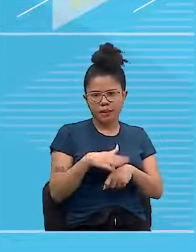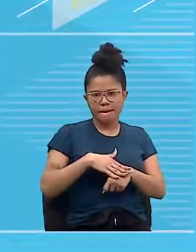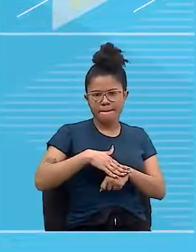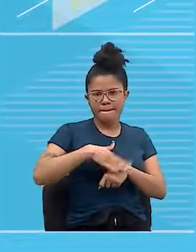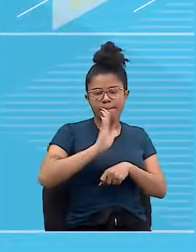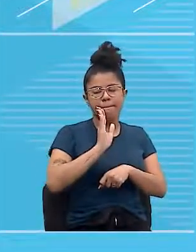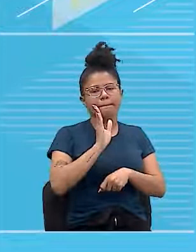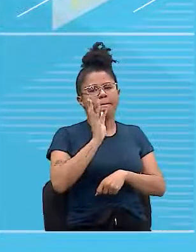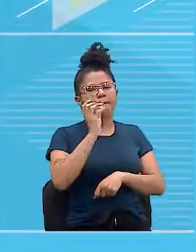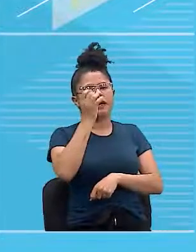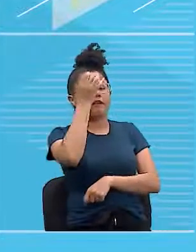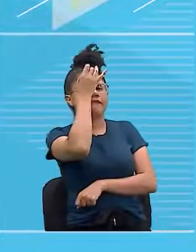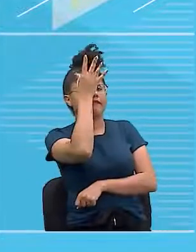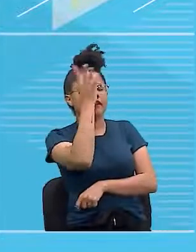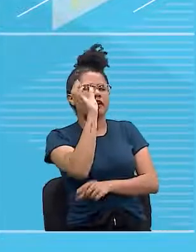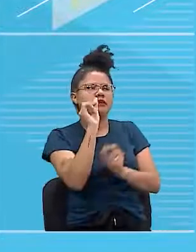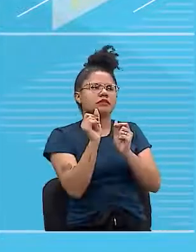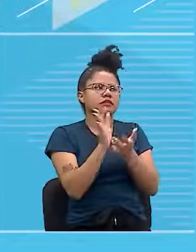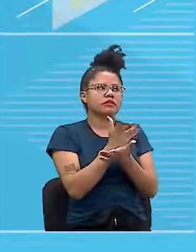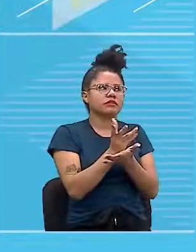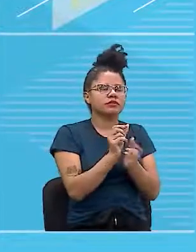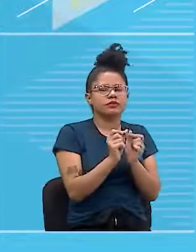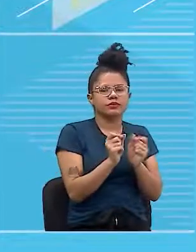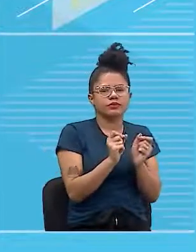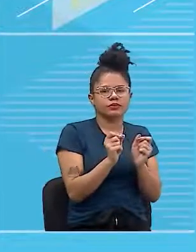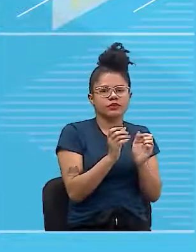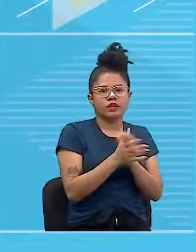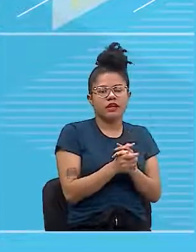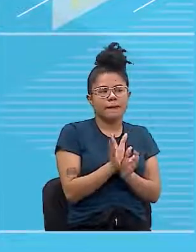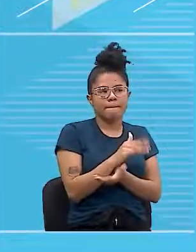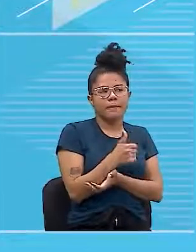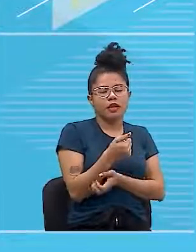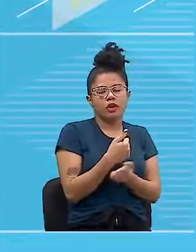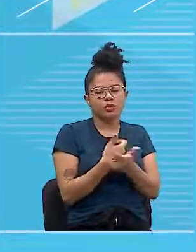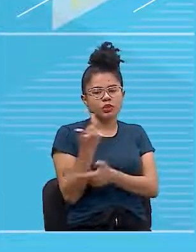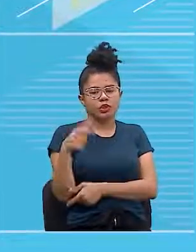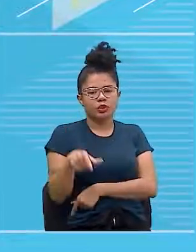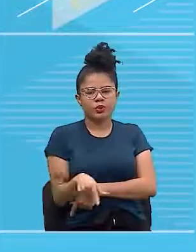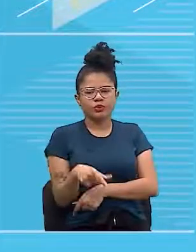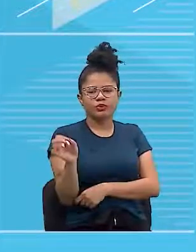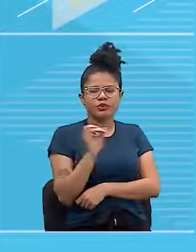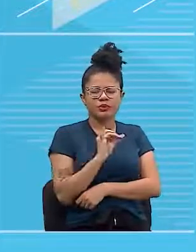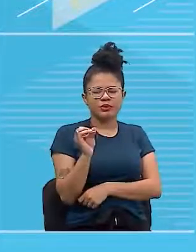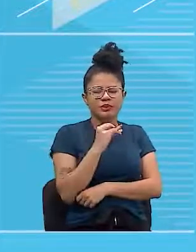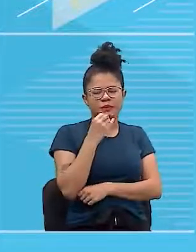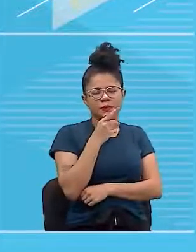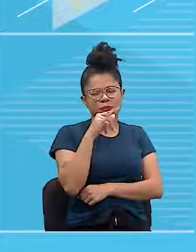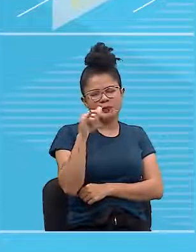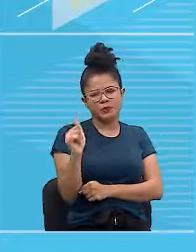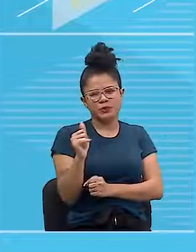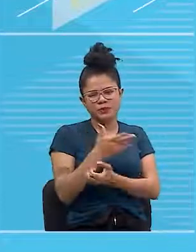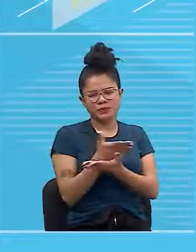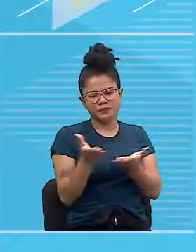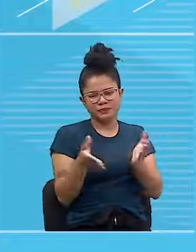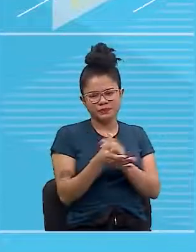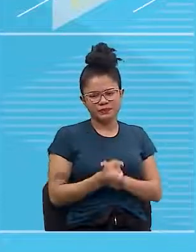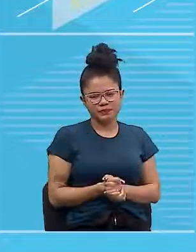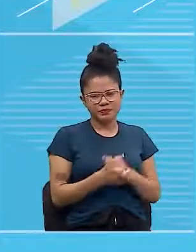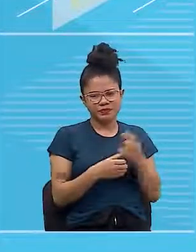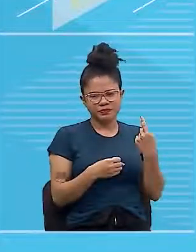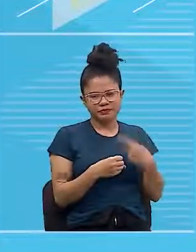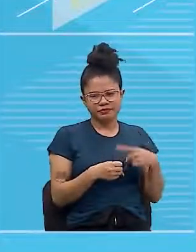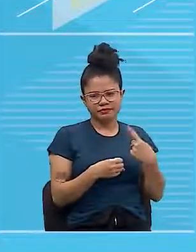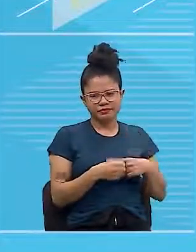fornece mais energia que outro Colônia do Gurguéia Alô bom dia pessoal de